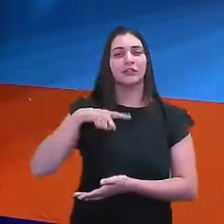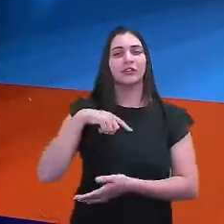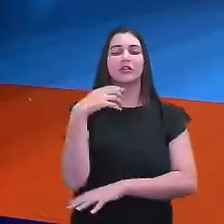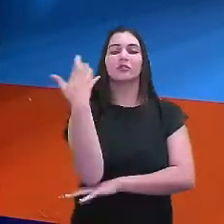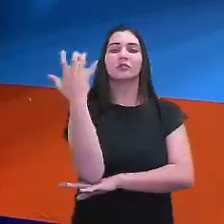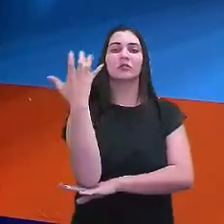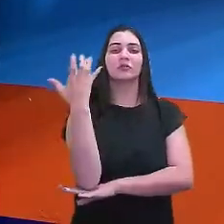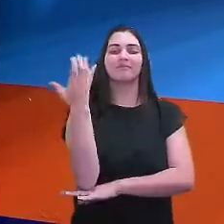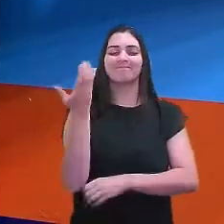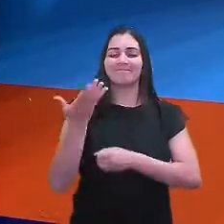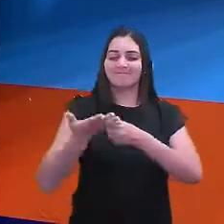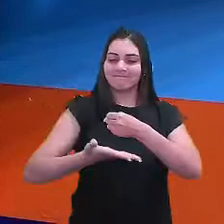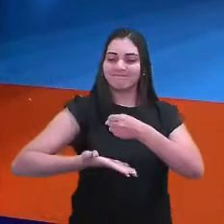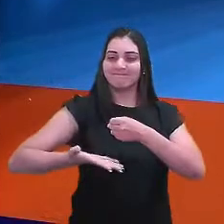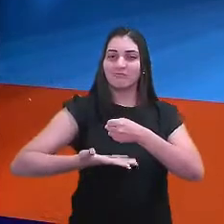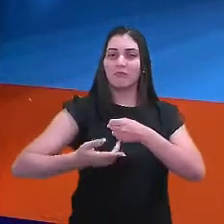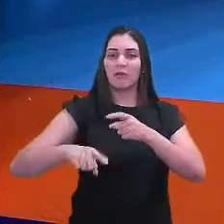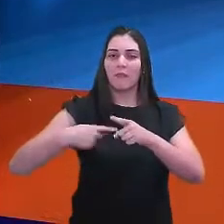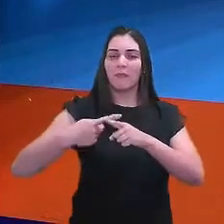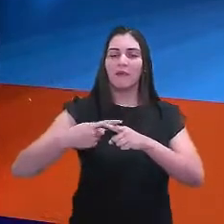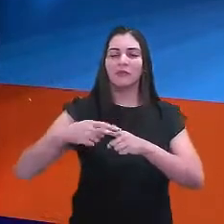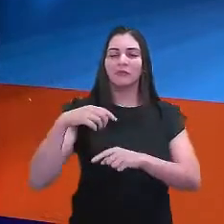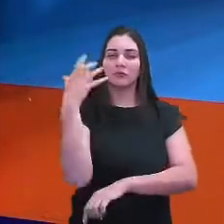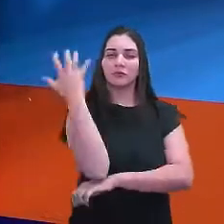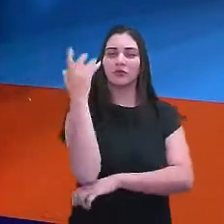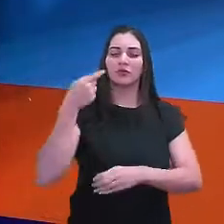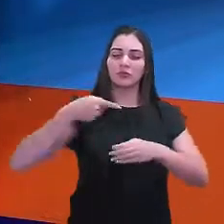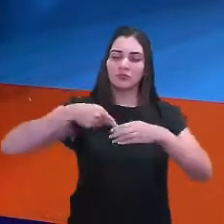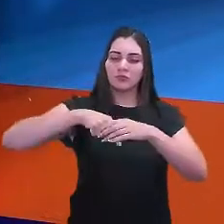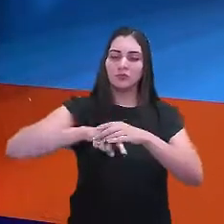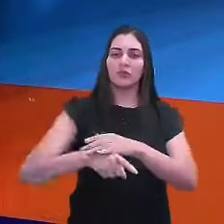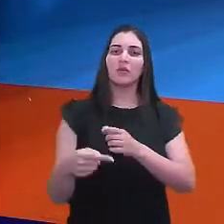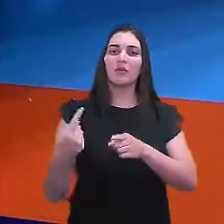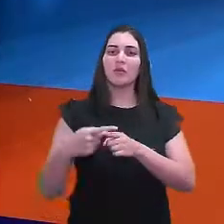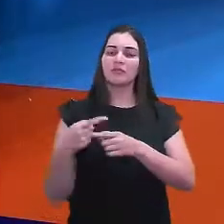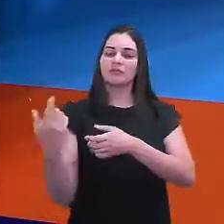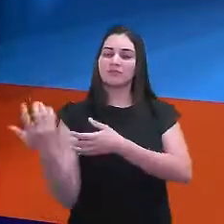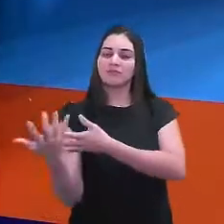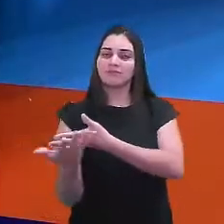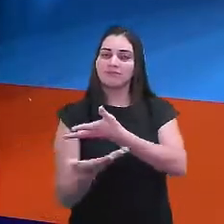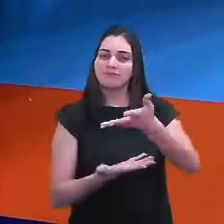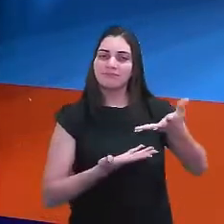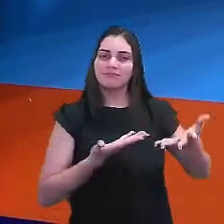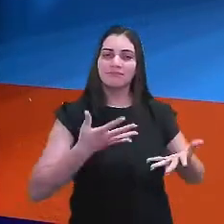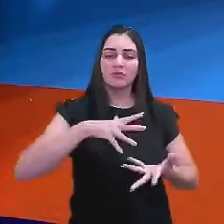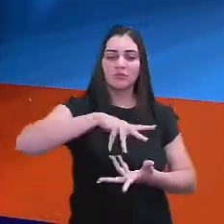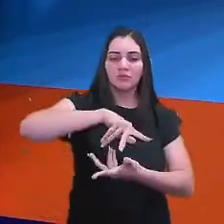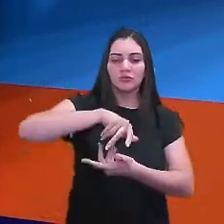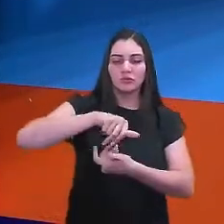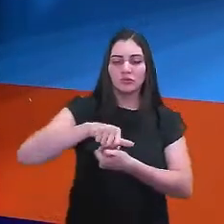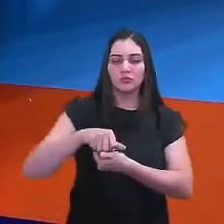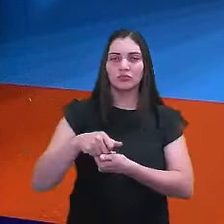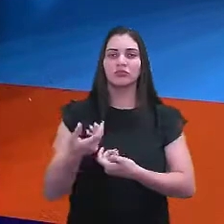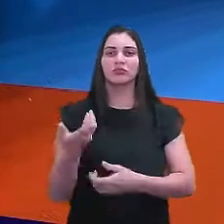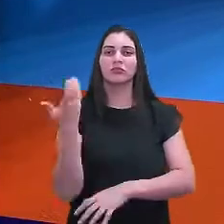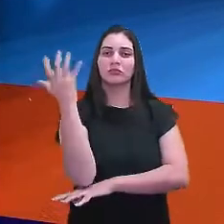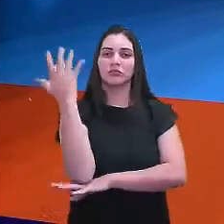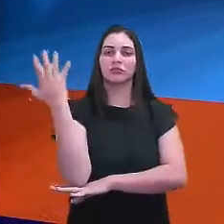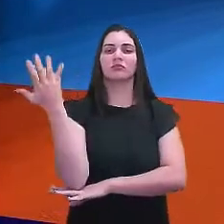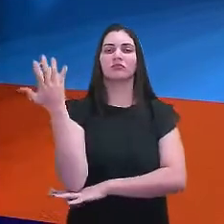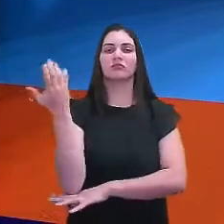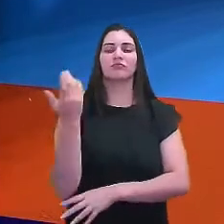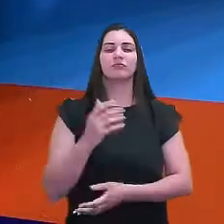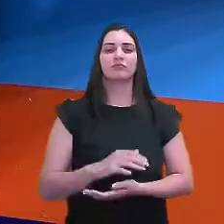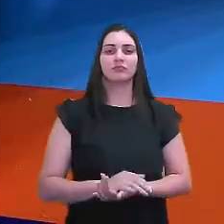não rasa, mas uma ecologia profunda, que a gente faz parte desse ambiente, a gente faz parte do ecossistema, a gente faz